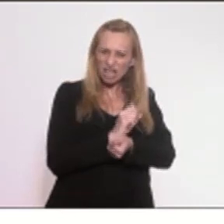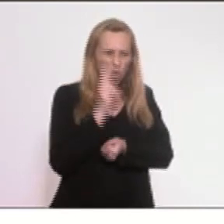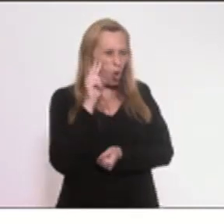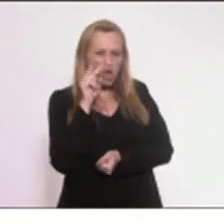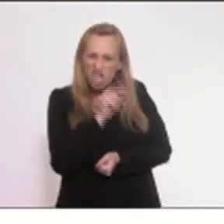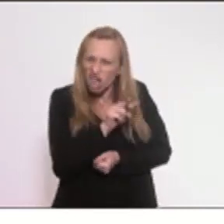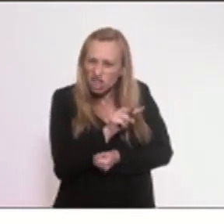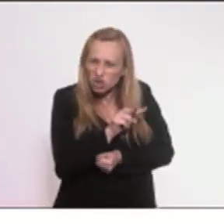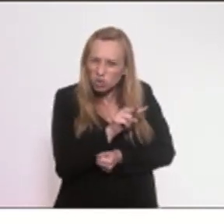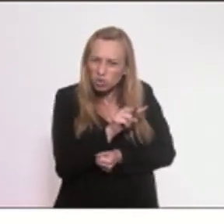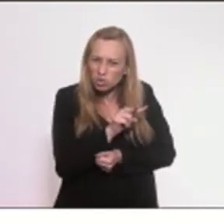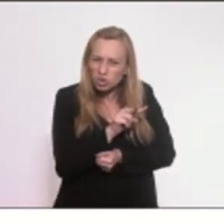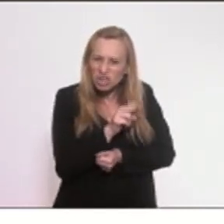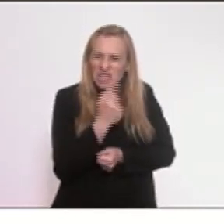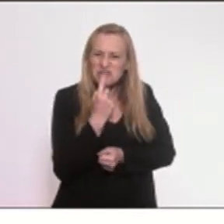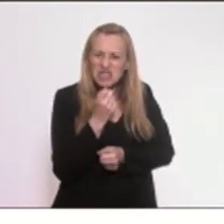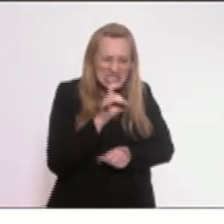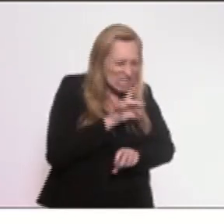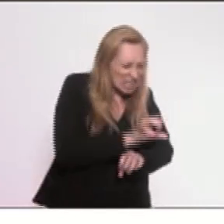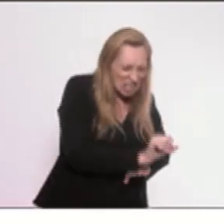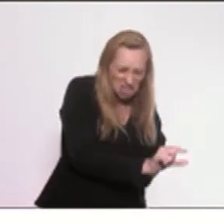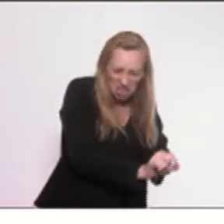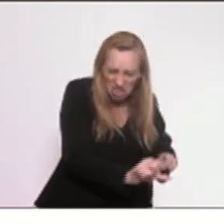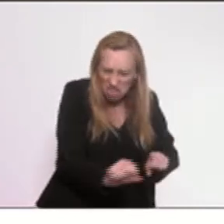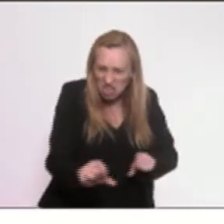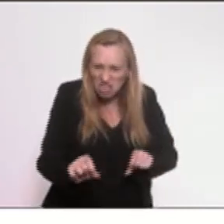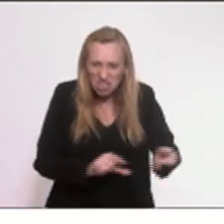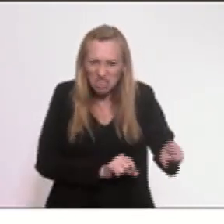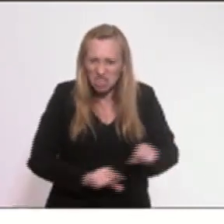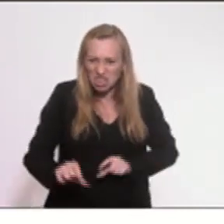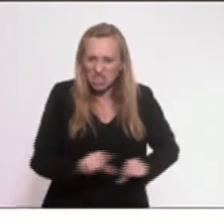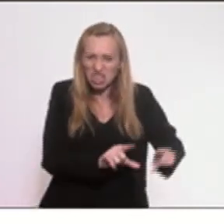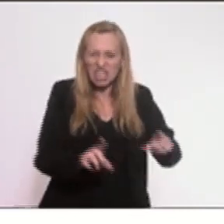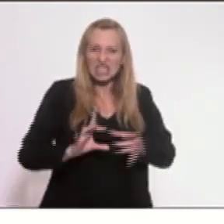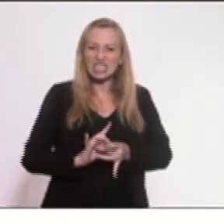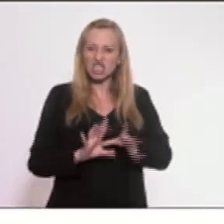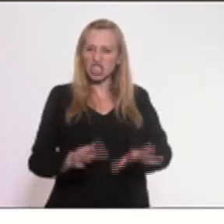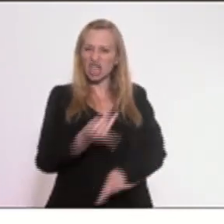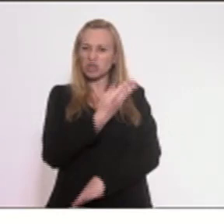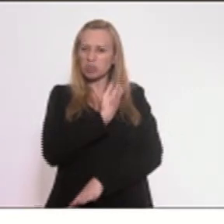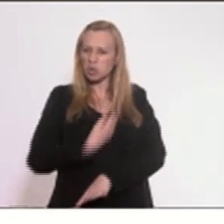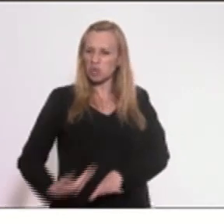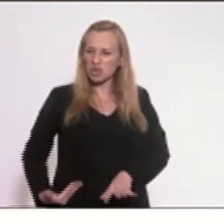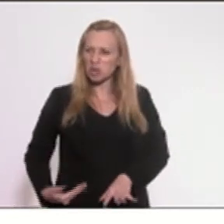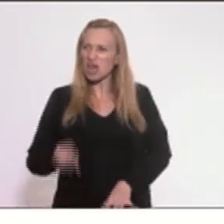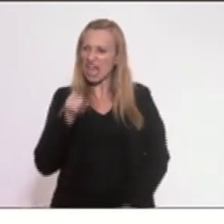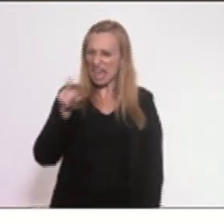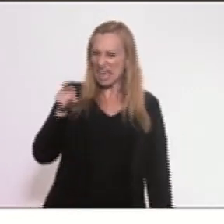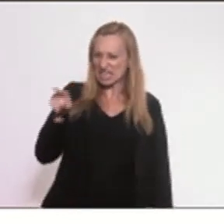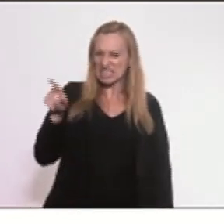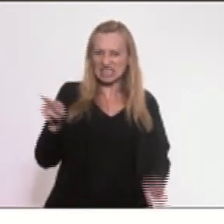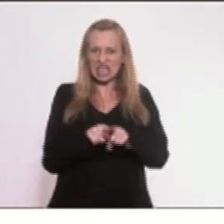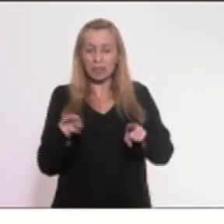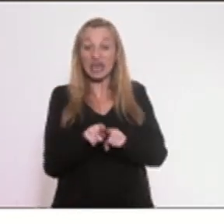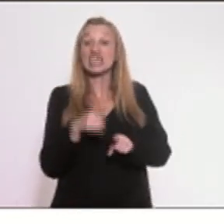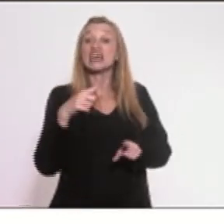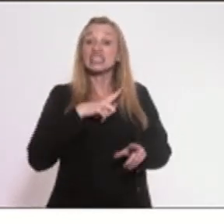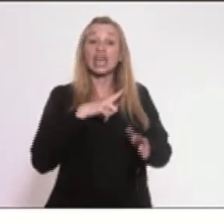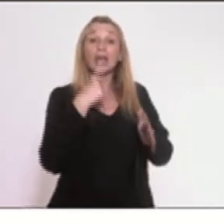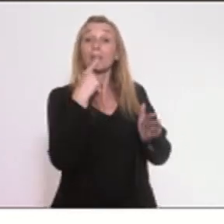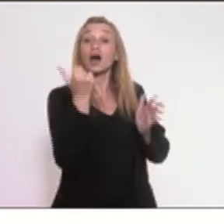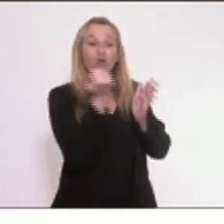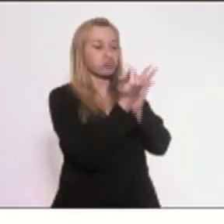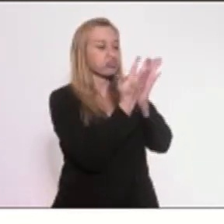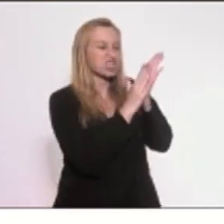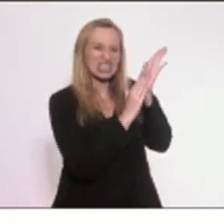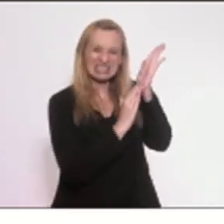olhando o rastro de sangue deixado pelo Witzel, esse que também tem as suas mãos